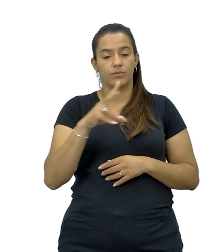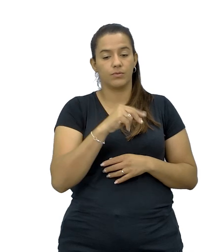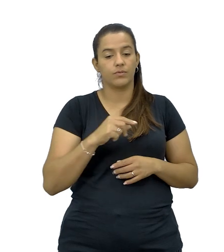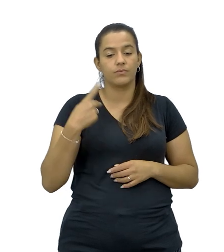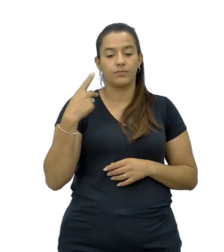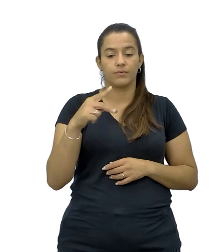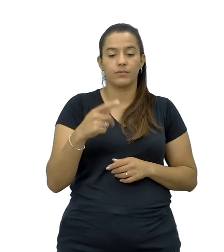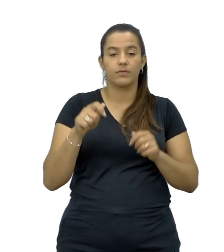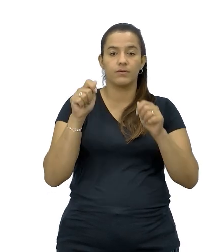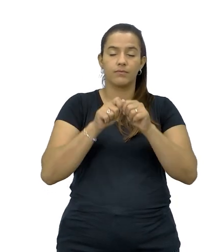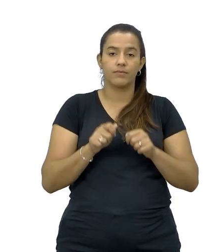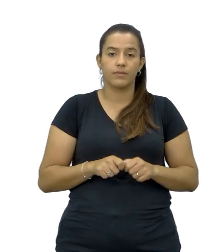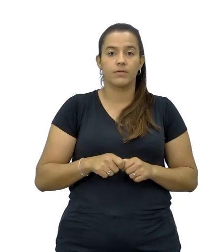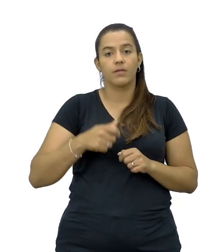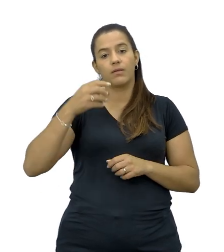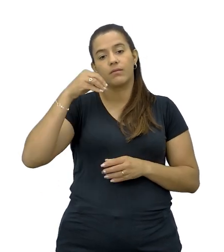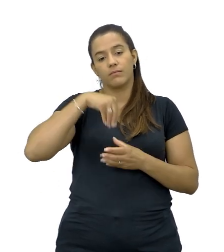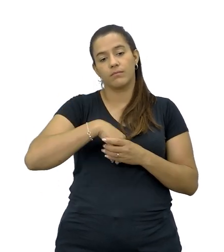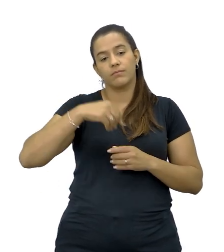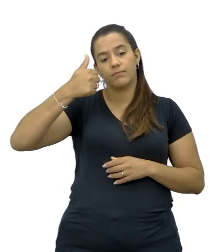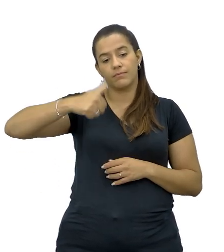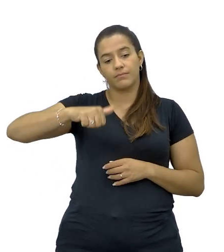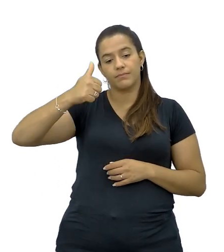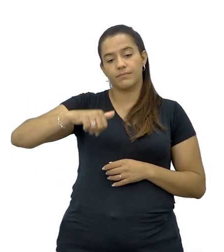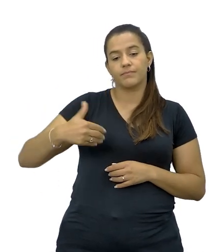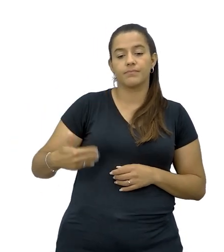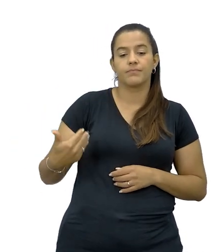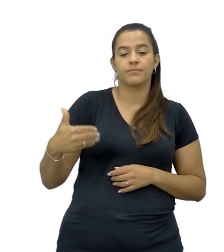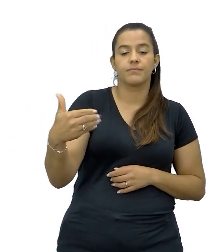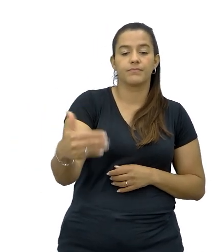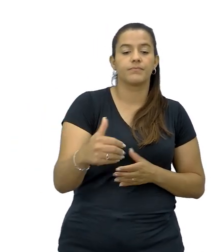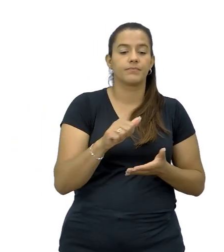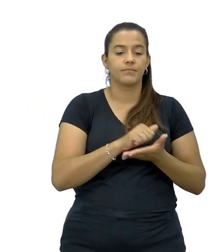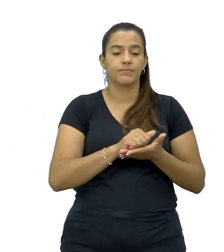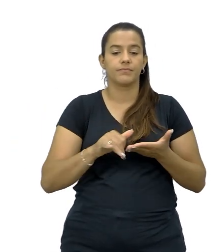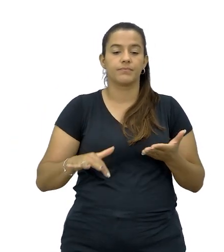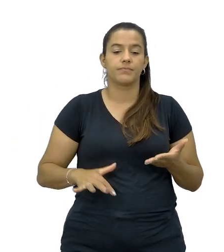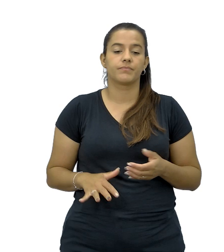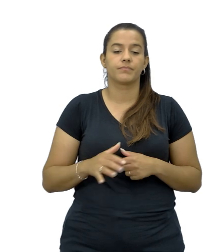puderam fazer dentro dessa análise, né, das sequências de atividades,